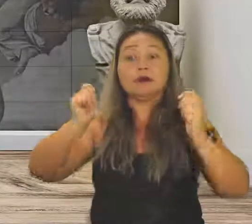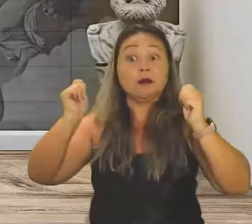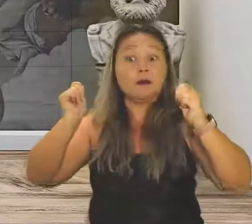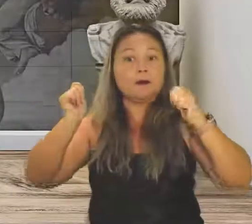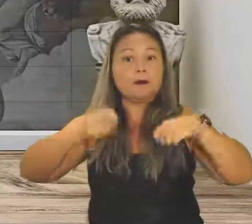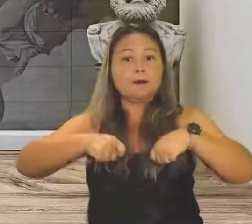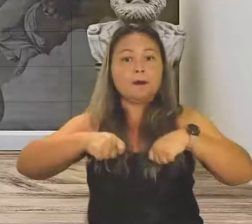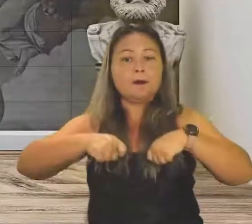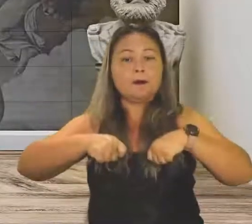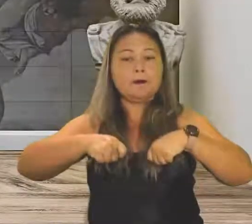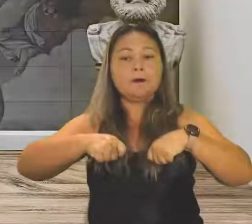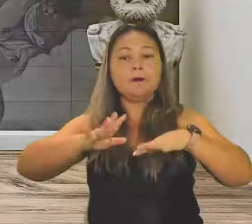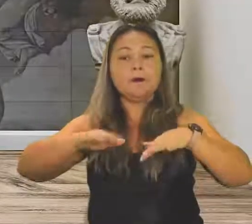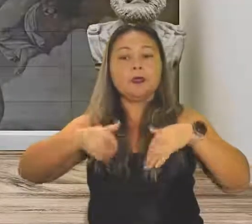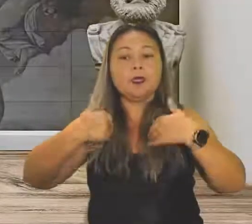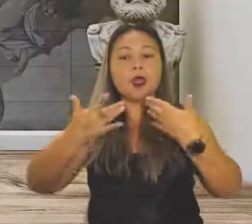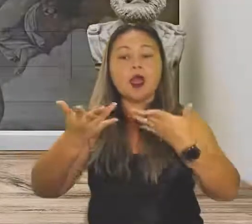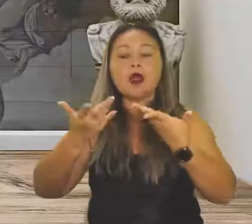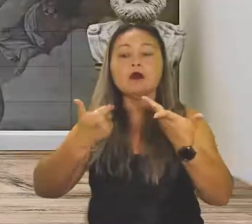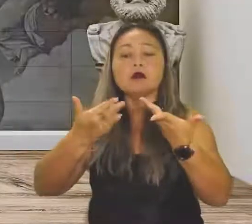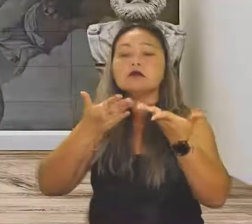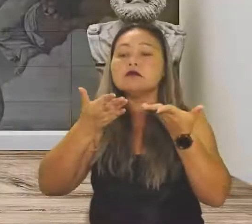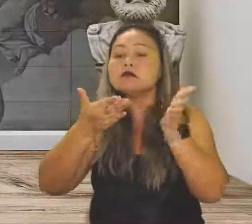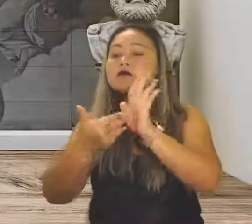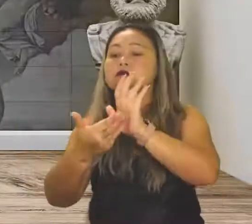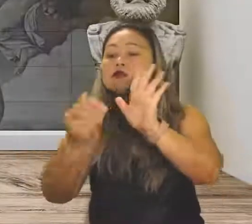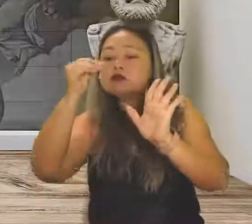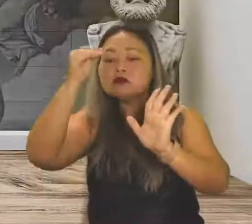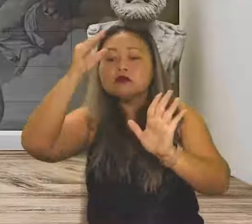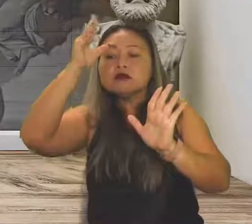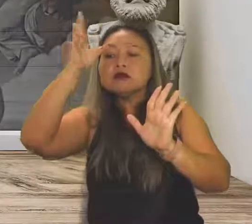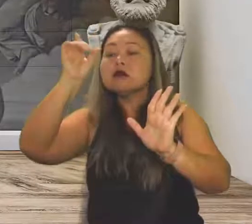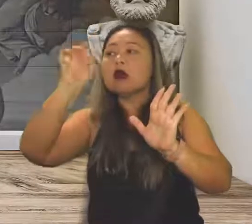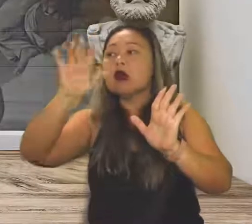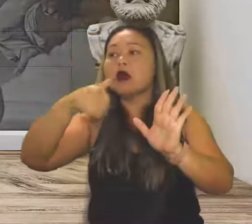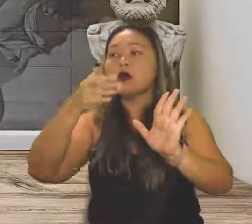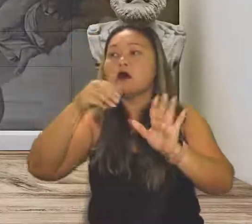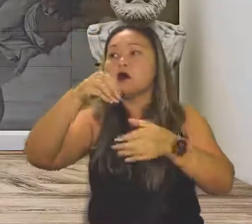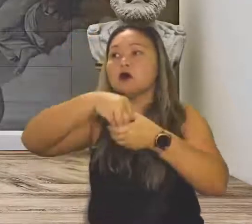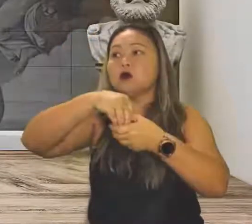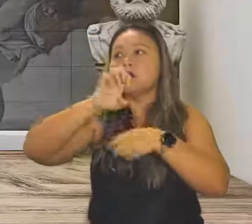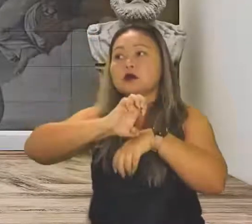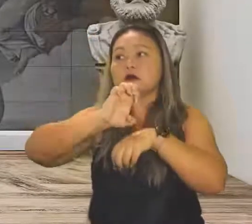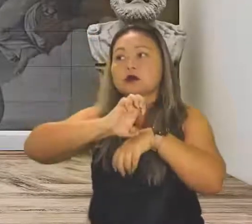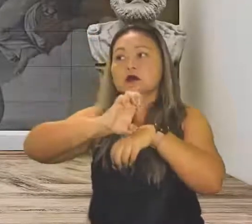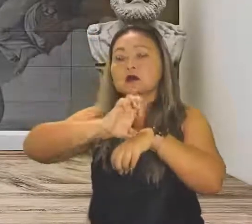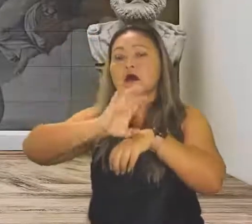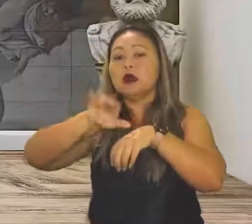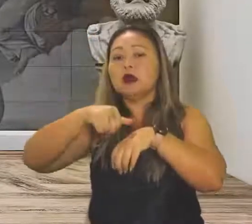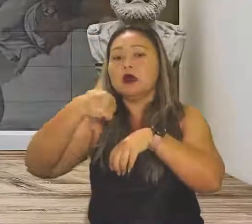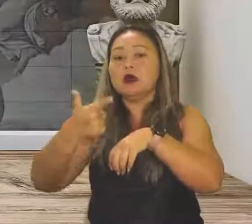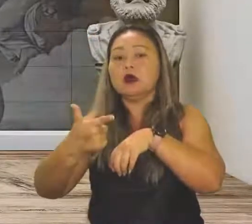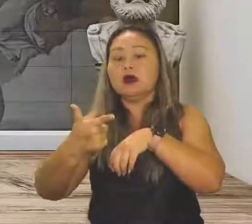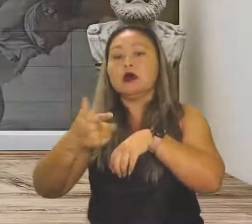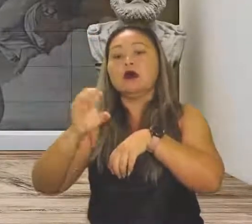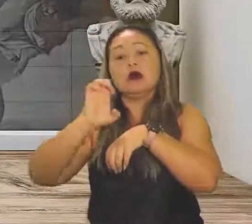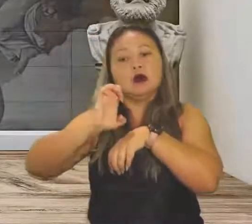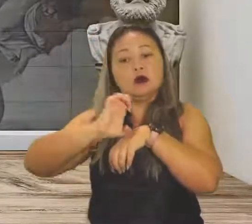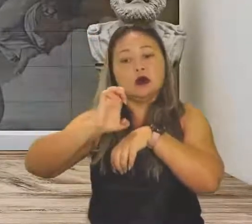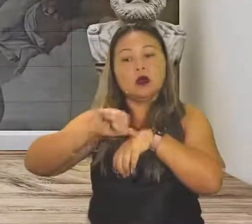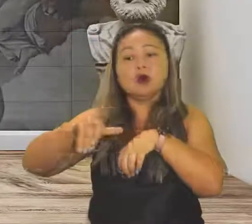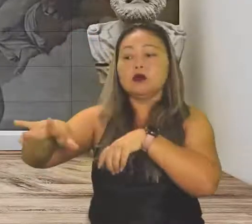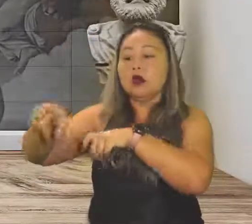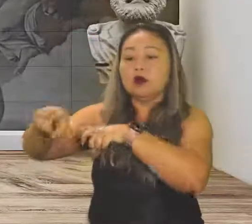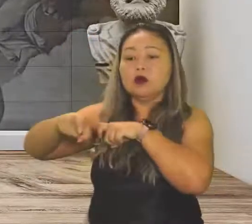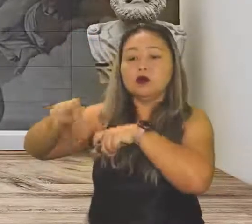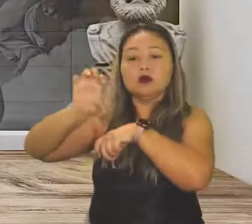podermos colocar, né, essa forma de conhecimento para os nossos estudantes dentro dos estados. Os estudantes da área